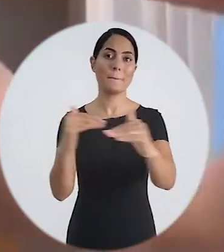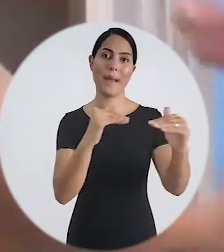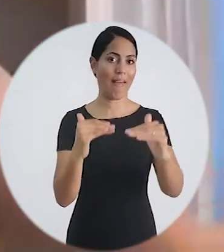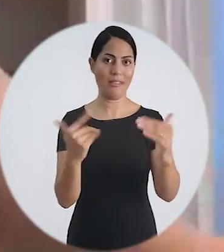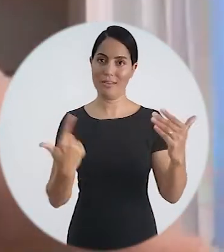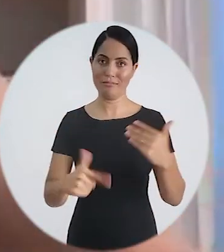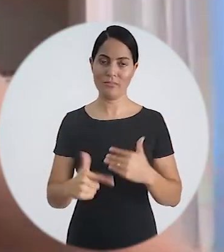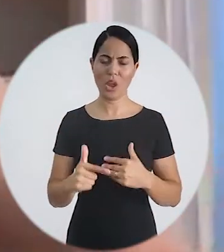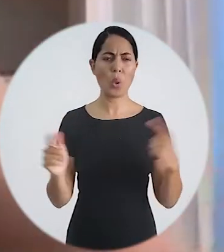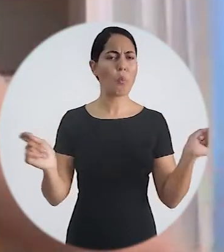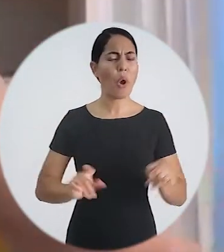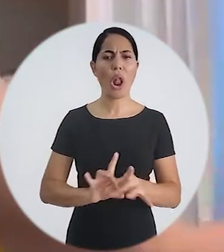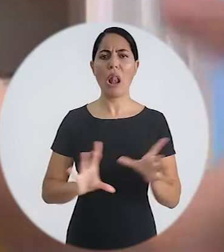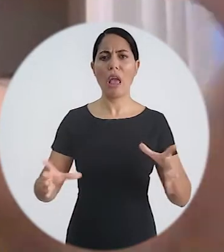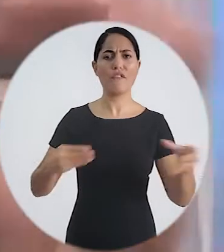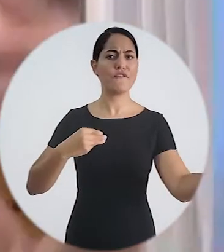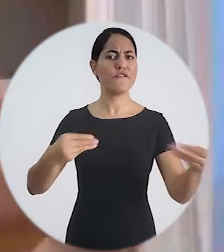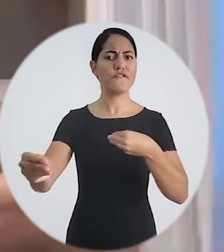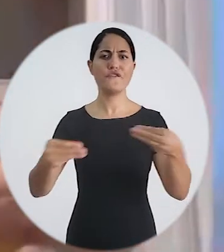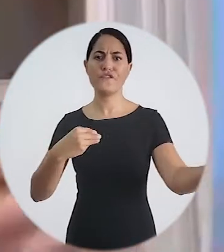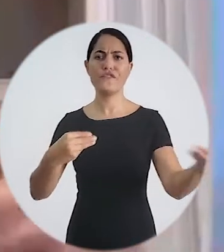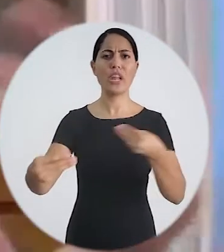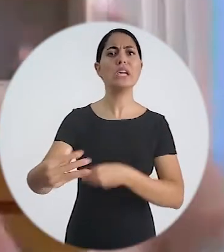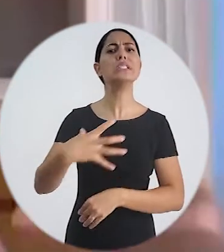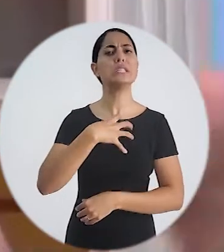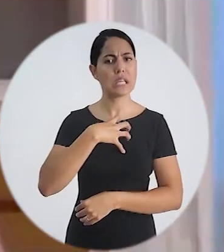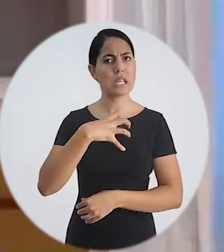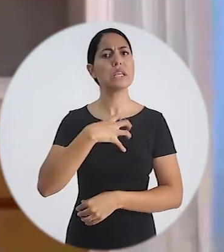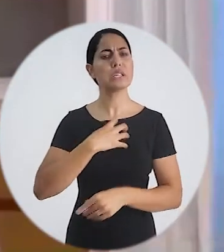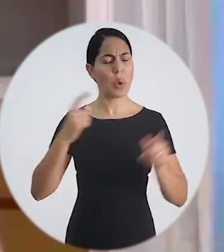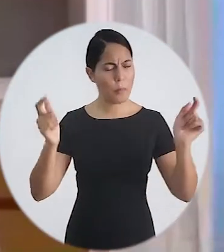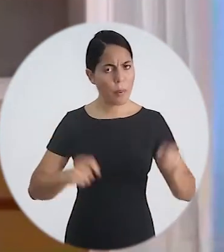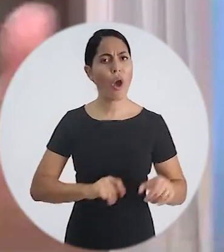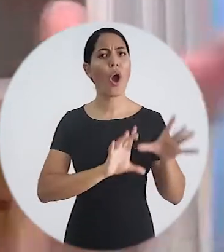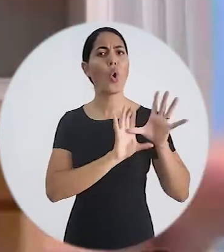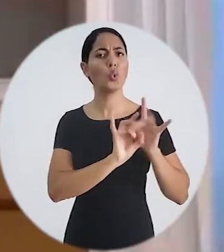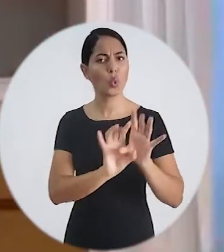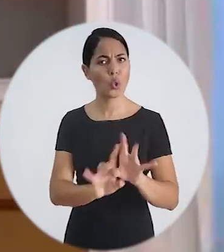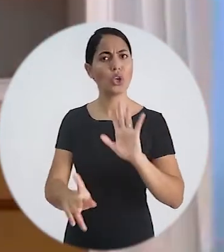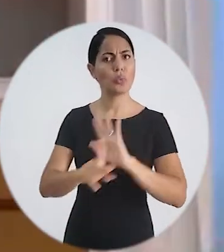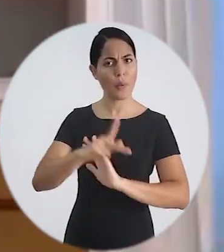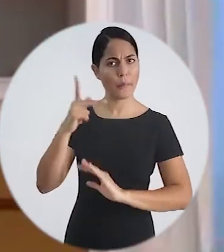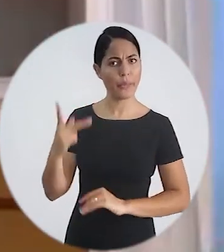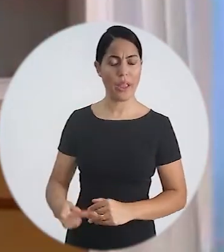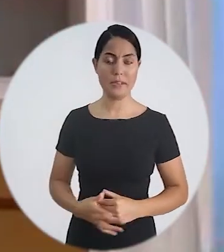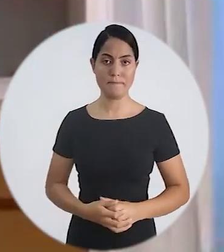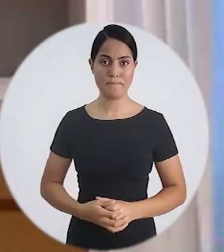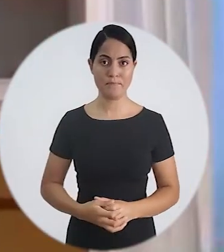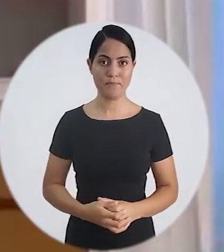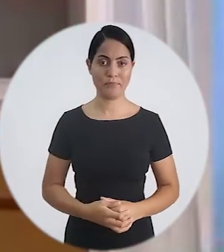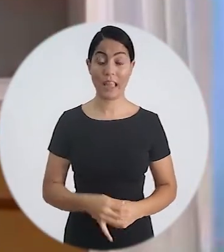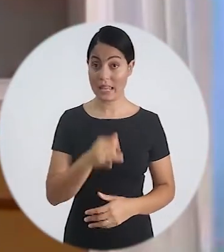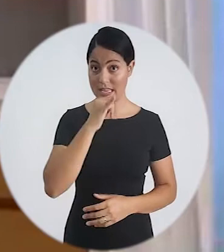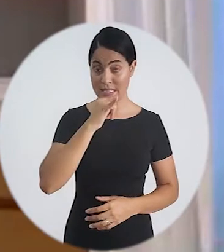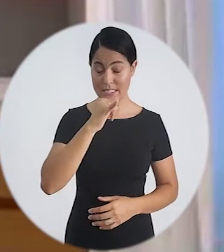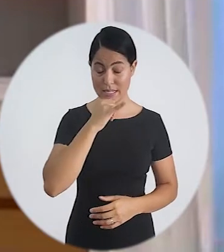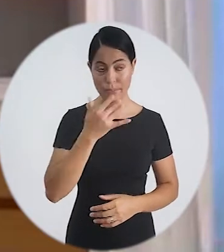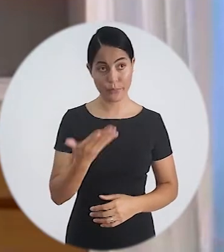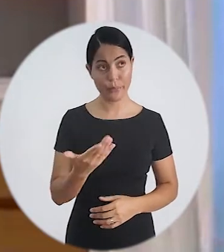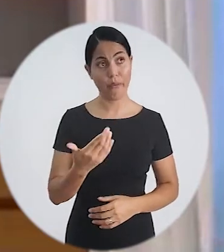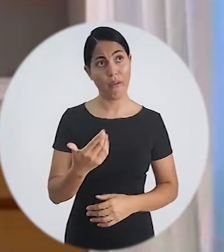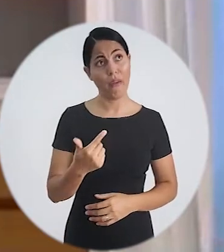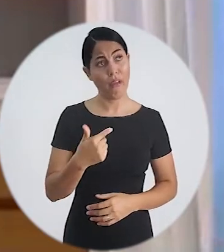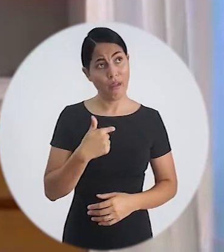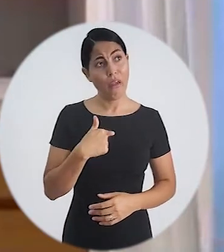soluções padronizadas, e sim soluções que realmente façam sentido naquele contexto relacional. Então, nesse